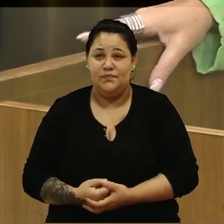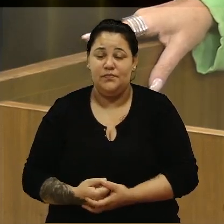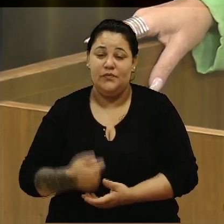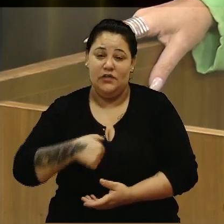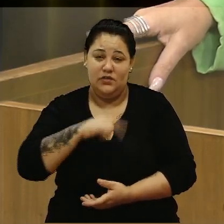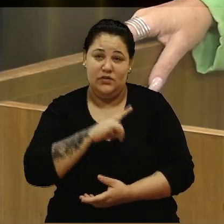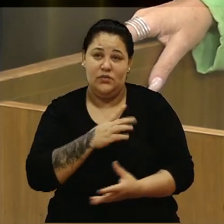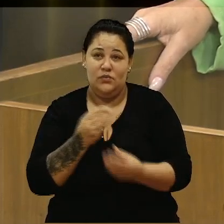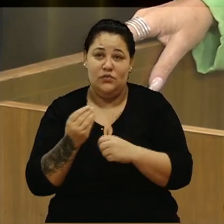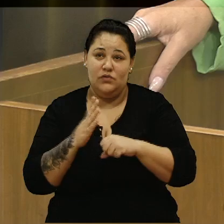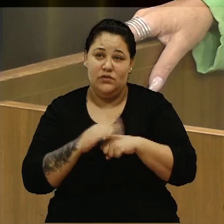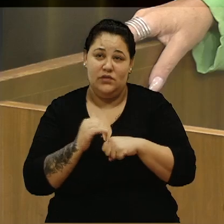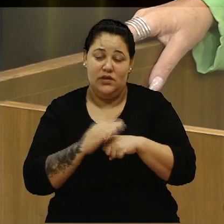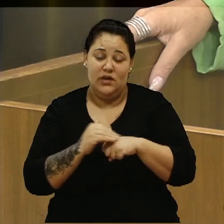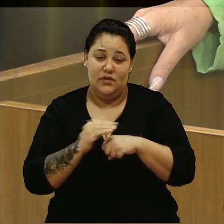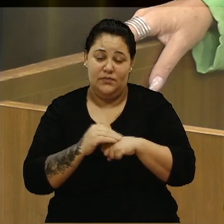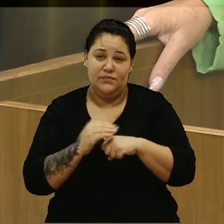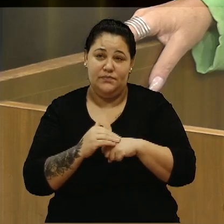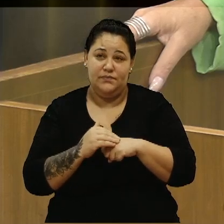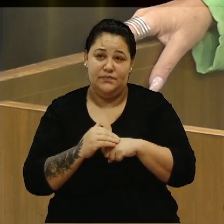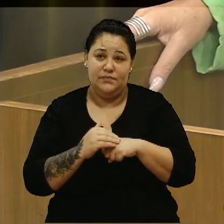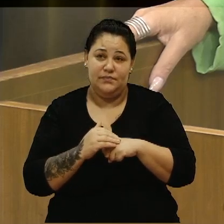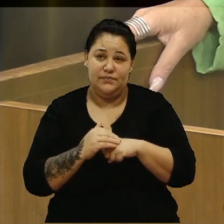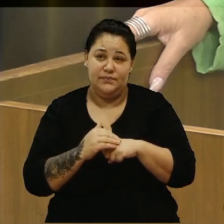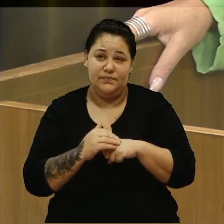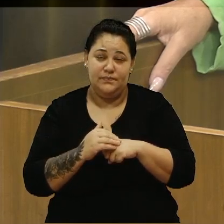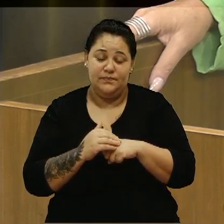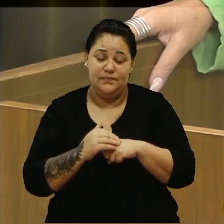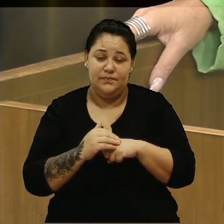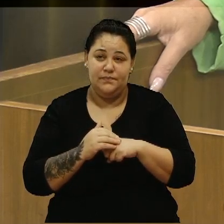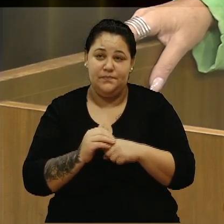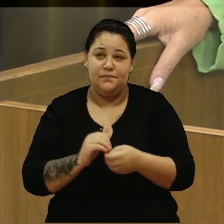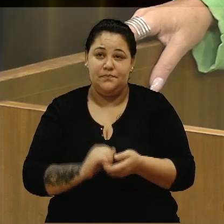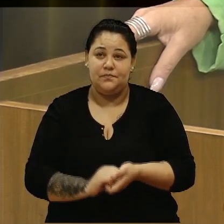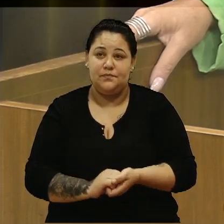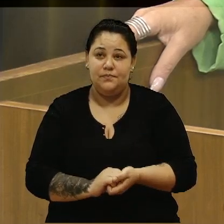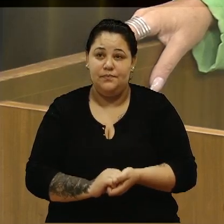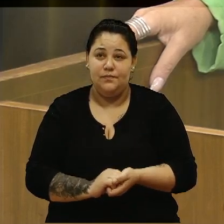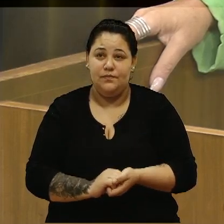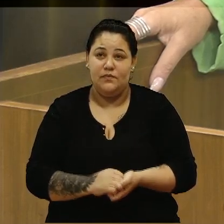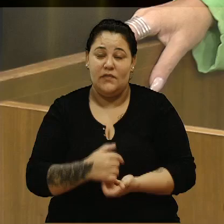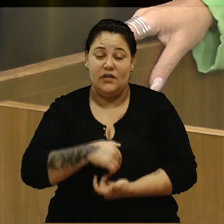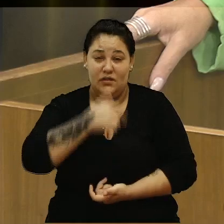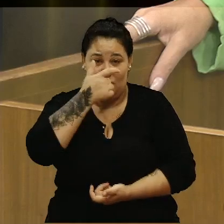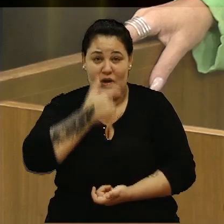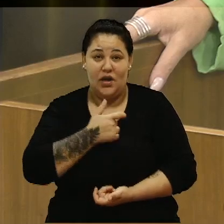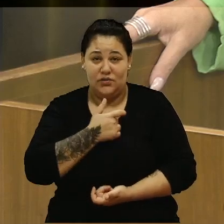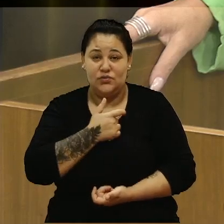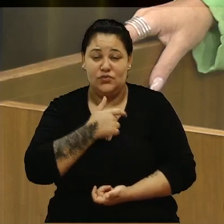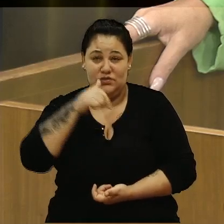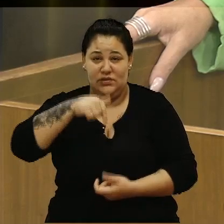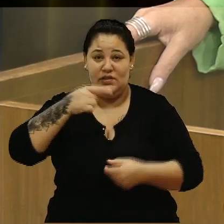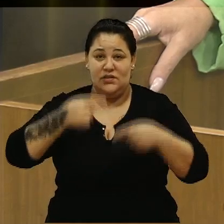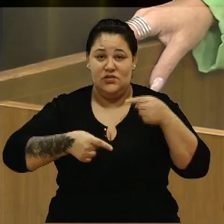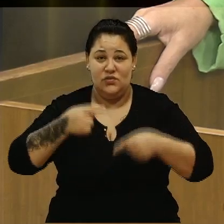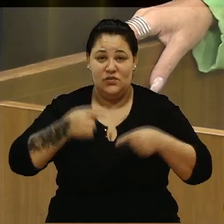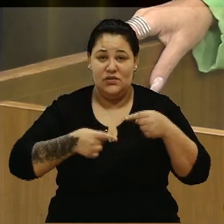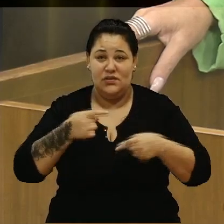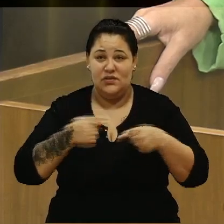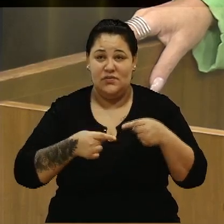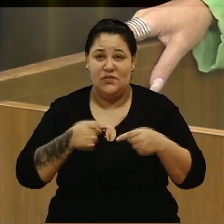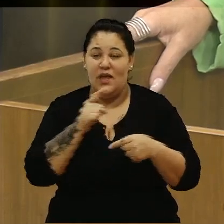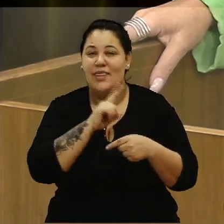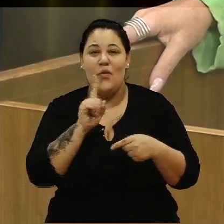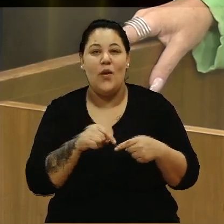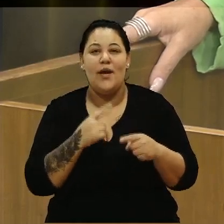muito carinho por aquela escola. Eu acho que esse debate não é também